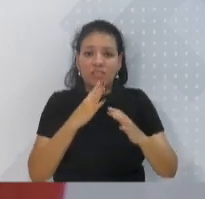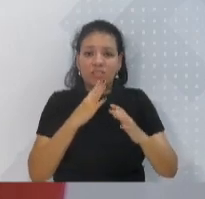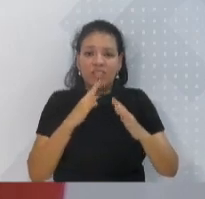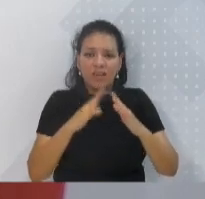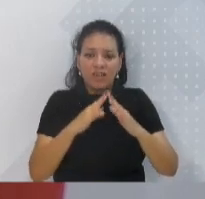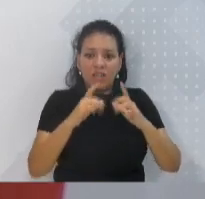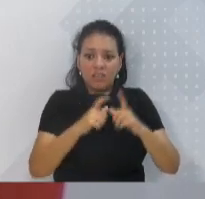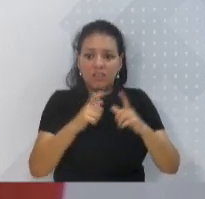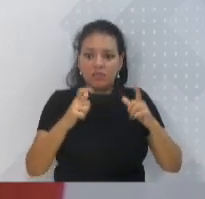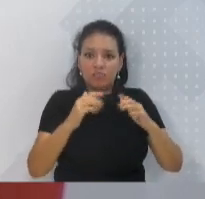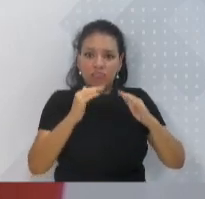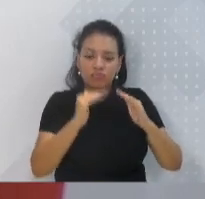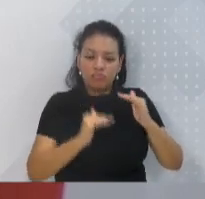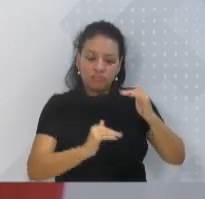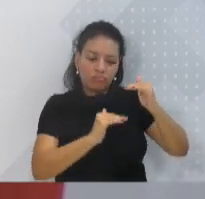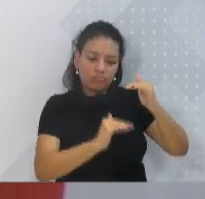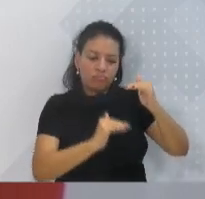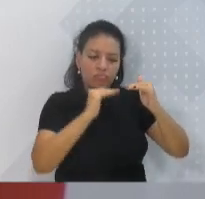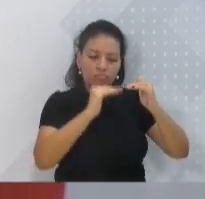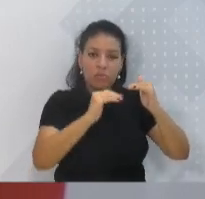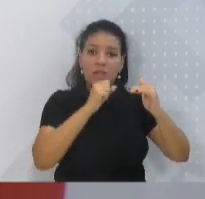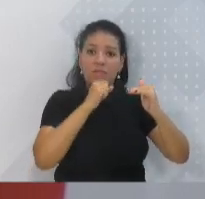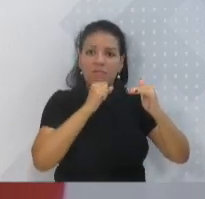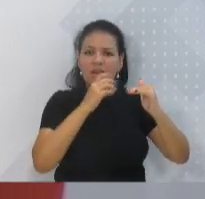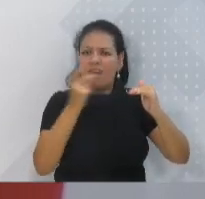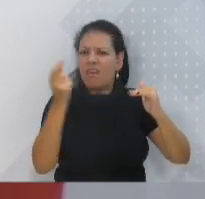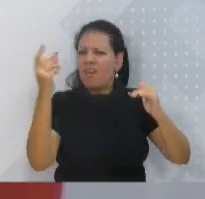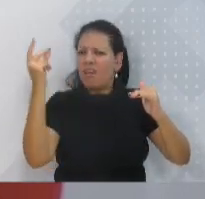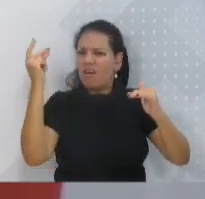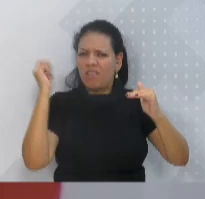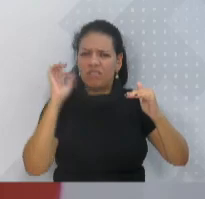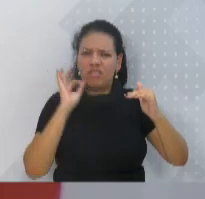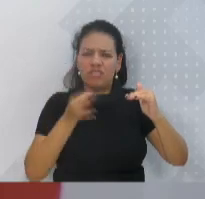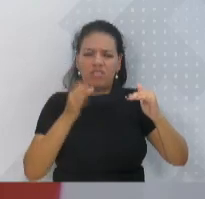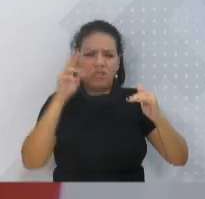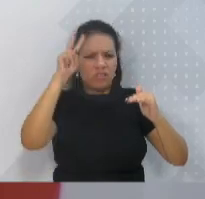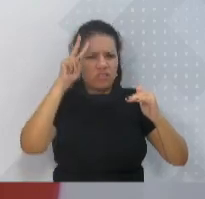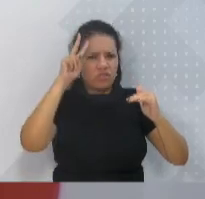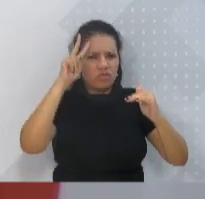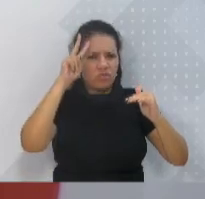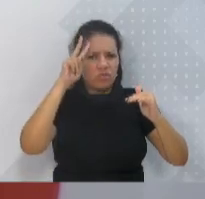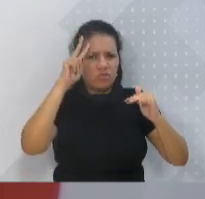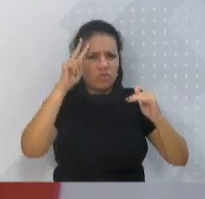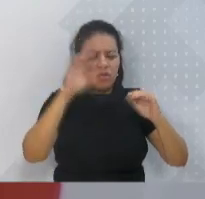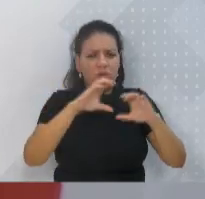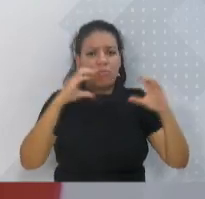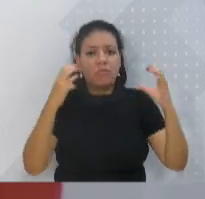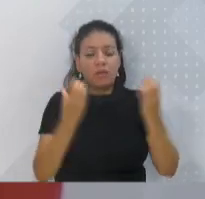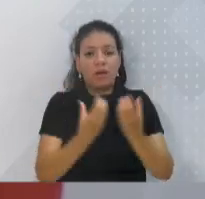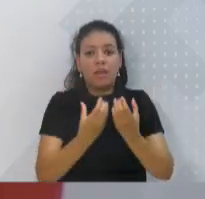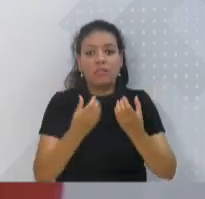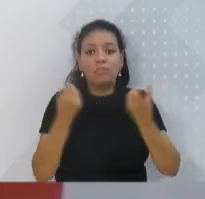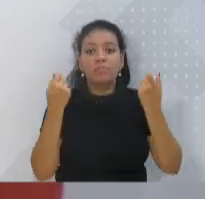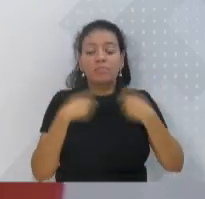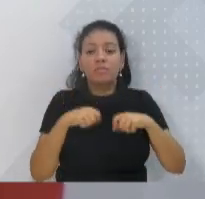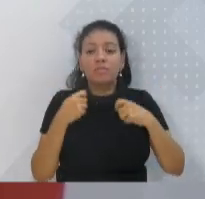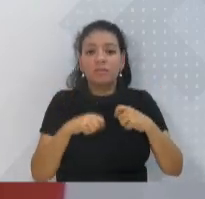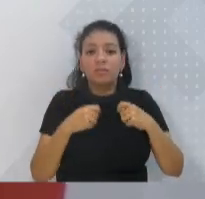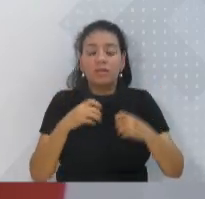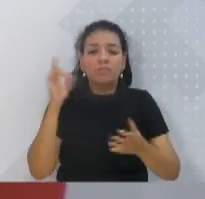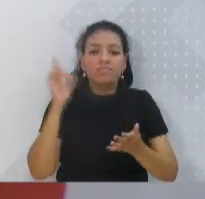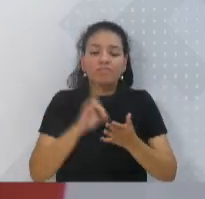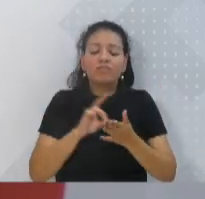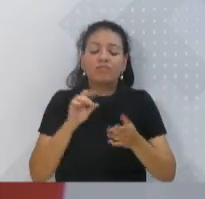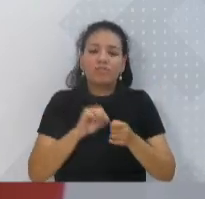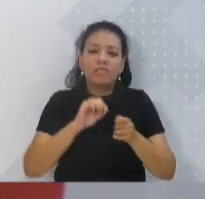ali de dois pisos, é muito antigo, inclusive, já tem uma história na nossa comunidade, mas precisamos realmente